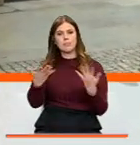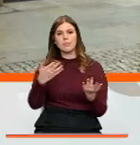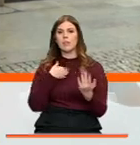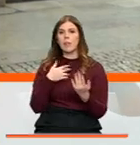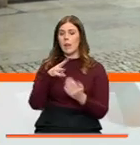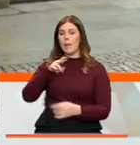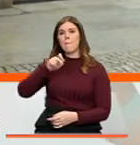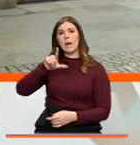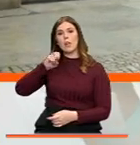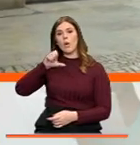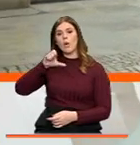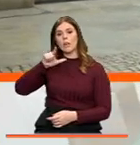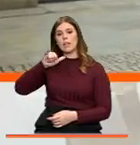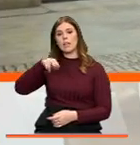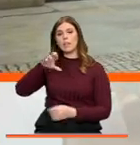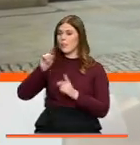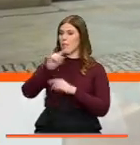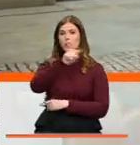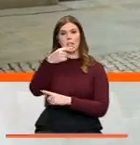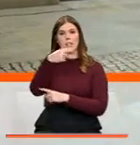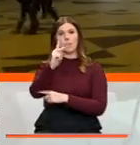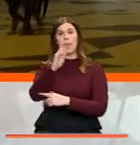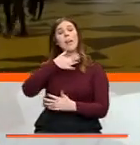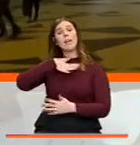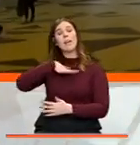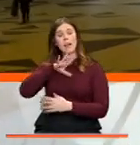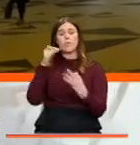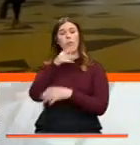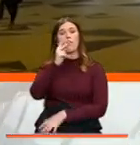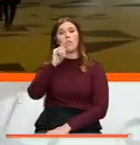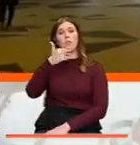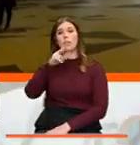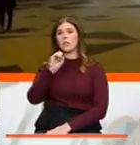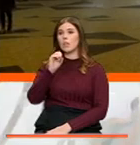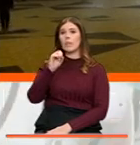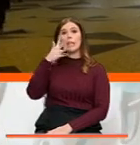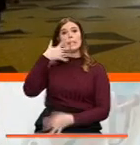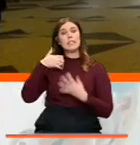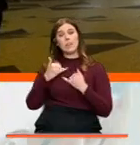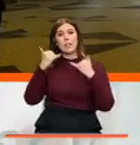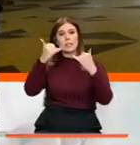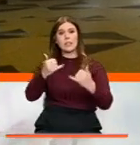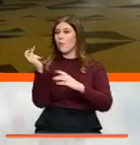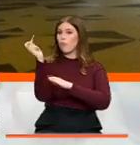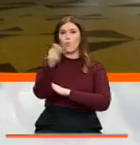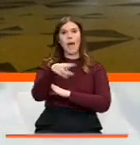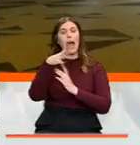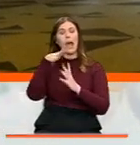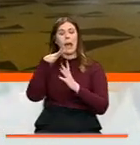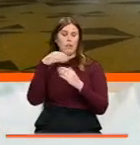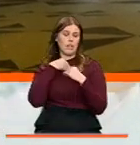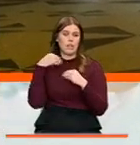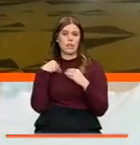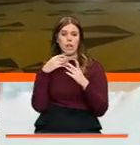E a Malo Clinic e o Você na TV querem que o Vítor, na próxima sexta-feira, se desloque à